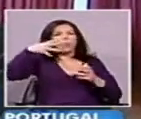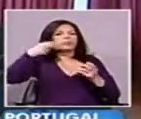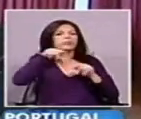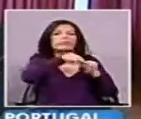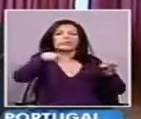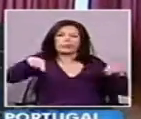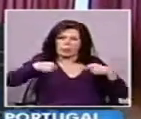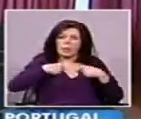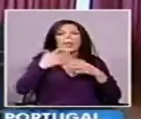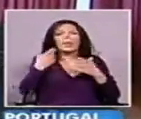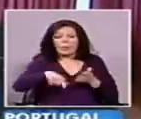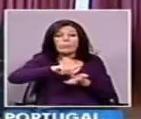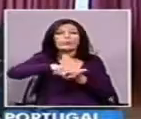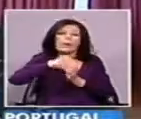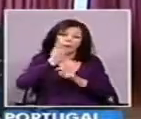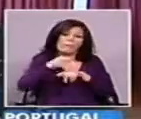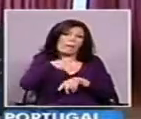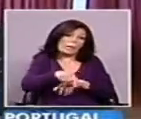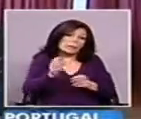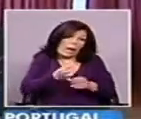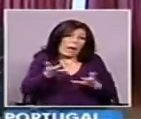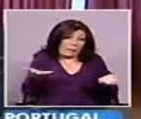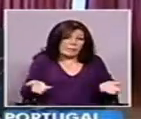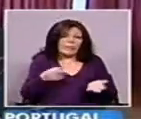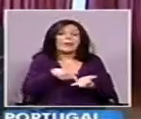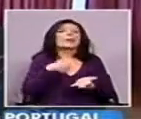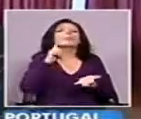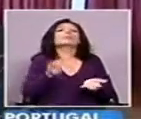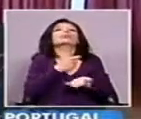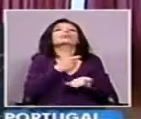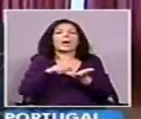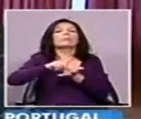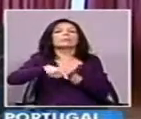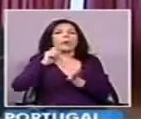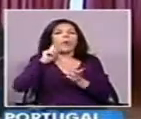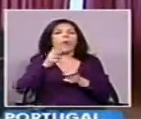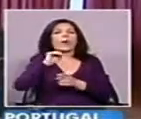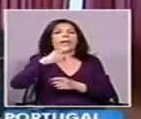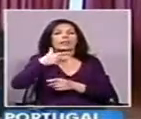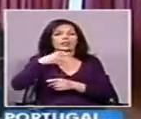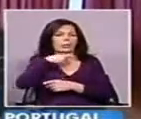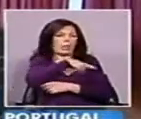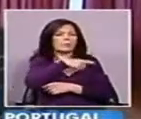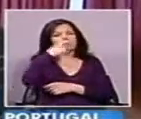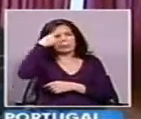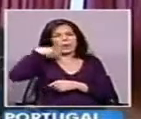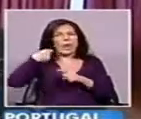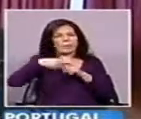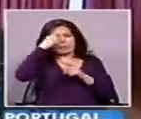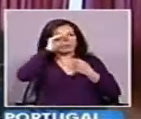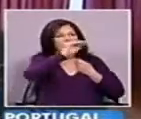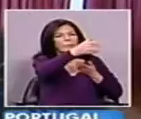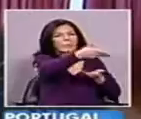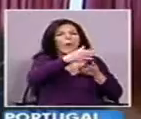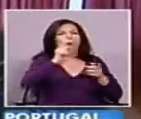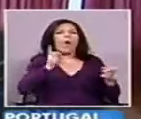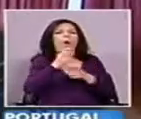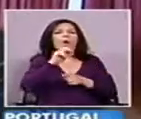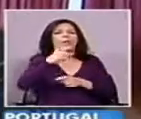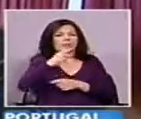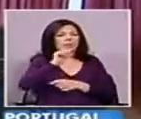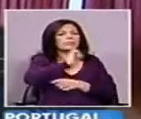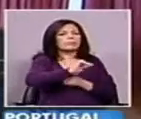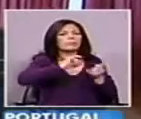refletem exatamente isso. Este projeto musical da Orquestra Criativa, que este ano convida uma série de orquestras comunitárias de